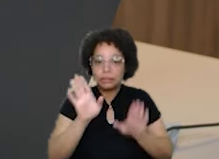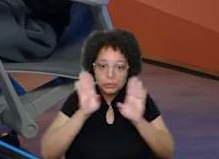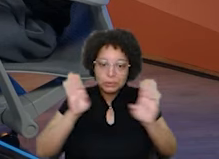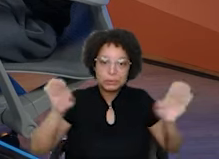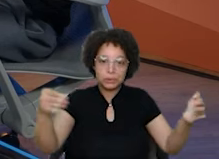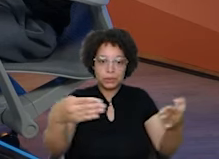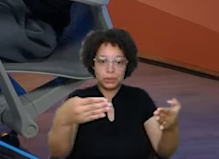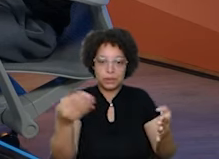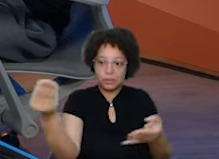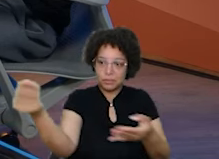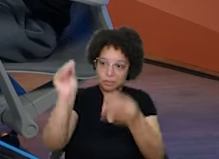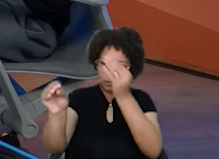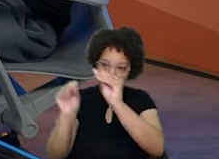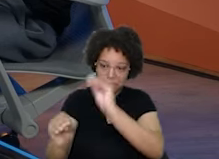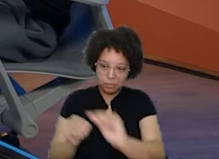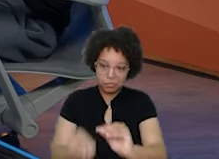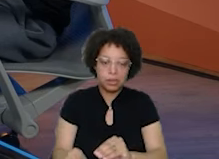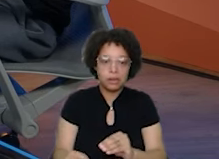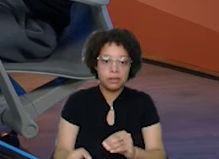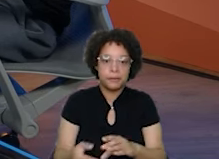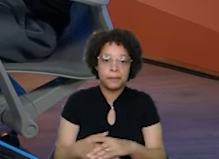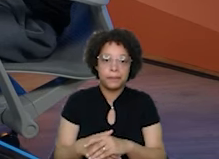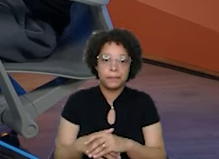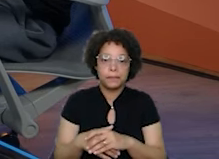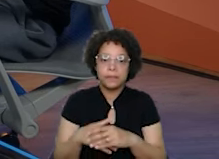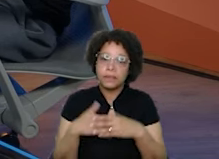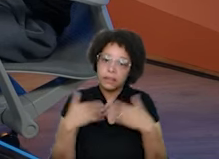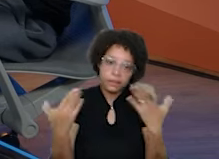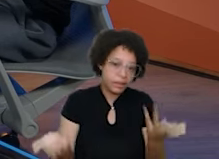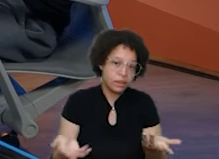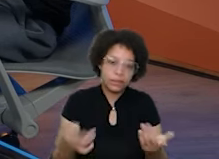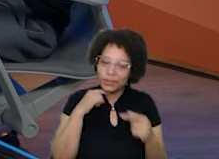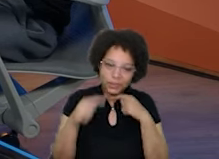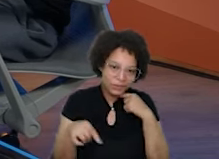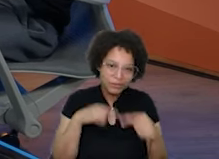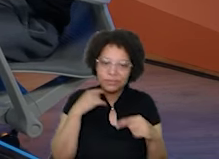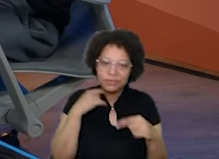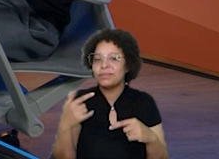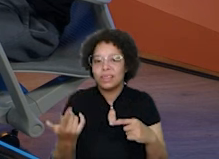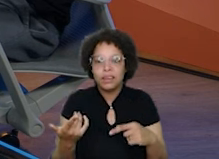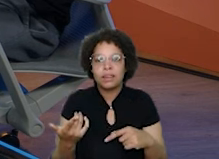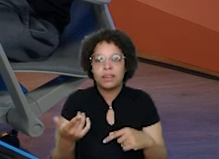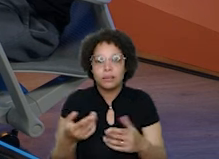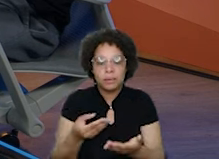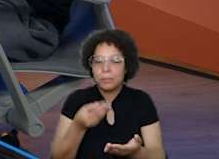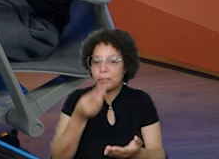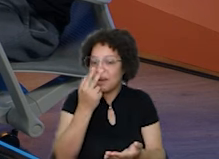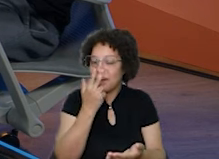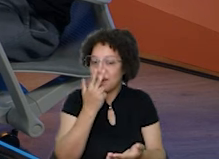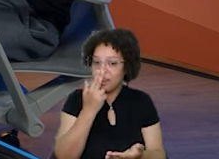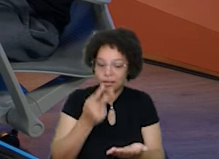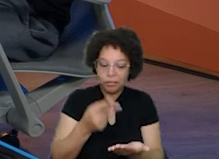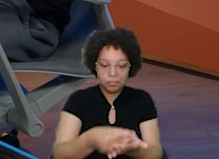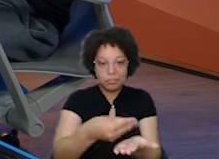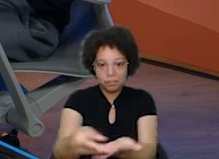aquela postagem E aí o resultado não vem porque é como se eu tivesse panfletando na esquina ali né entregando panfleto